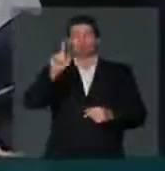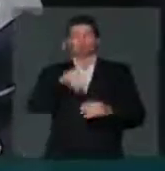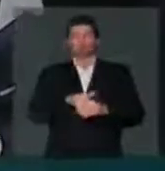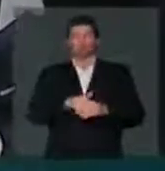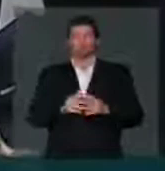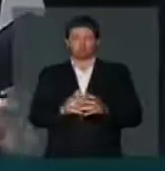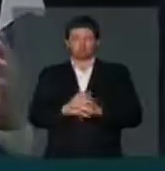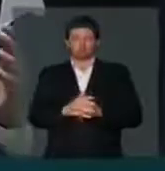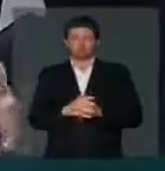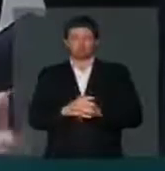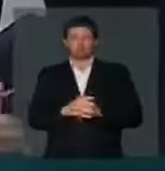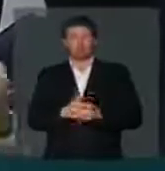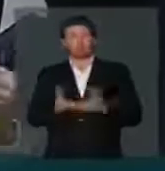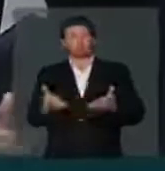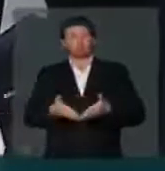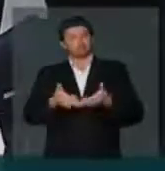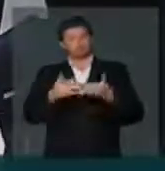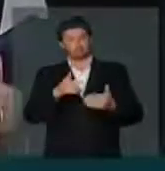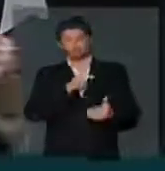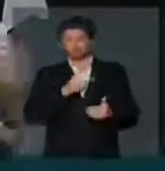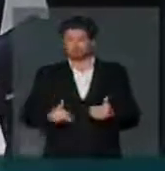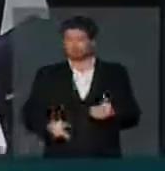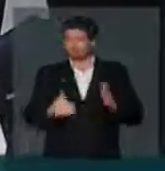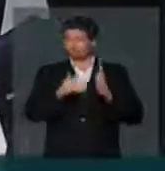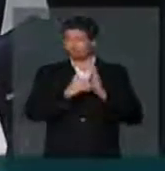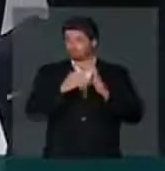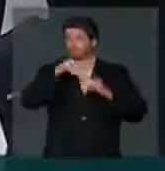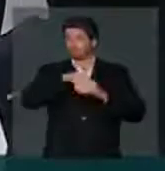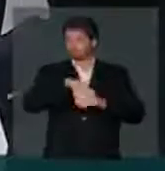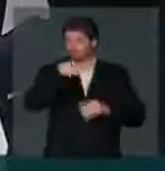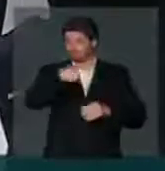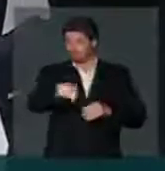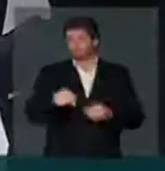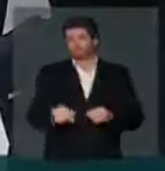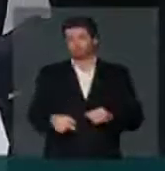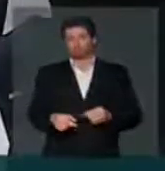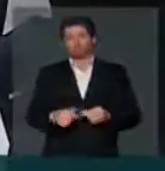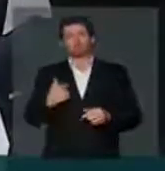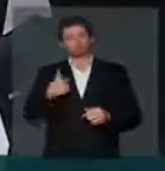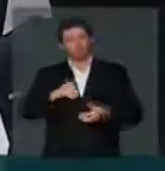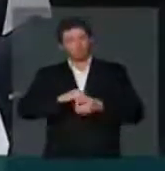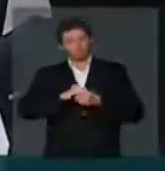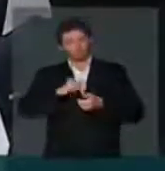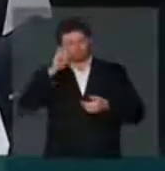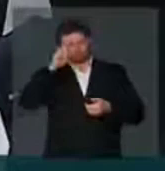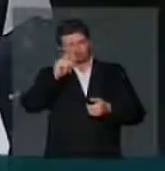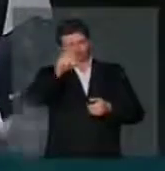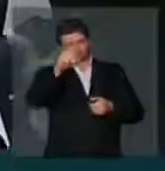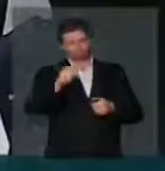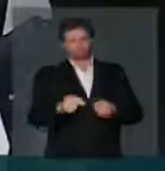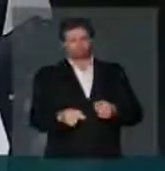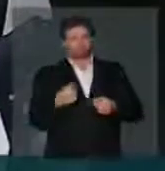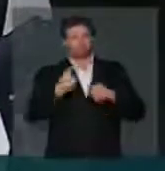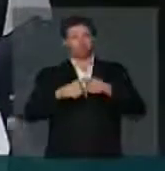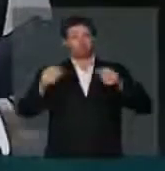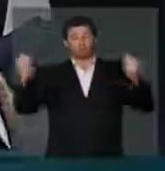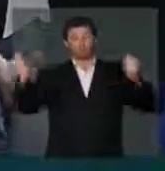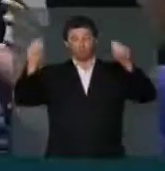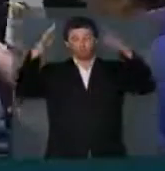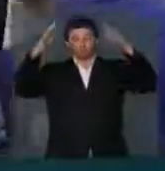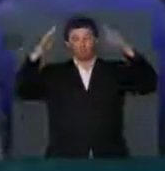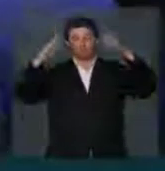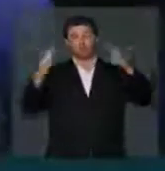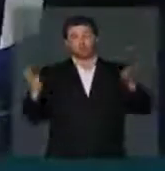em votação. Faço um apelo ao presidente do Senado que coloque esse veto e cumprimento Vossa Excelência, que lança luz sobre esse